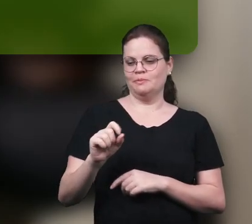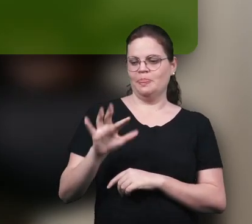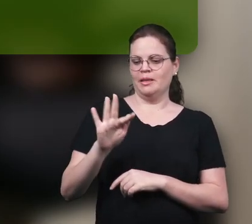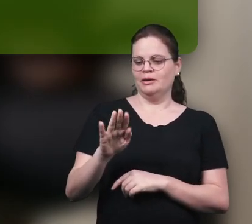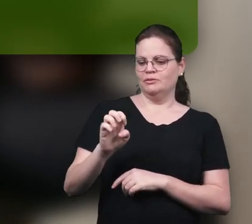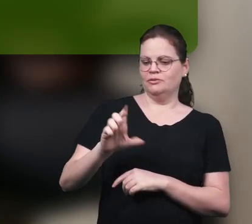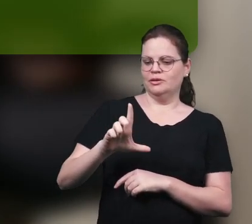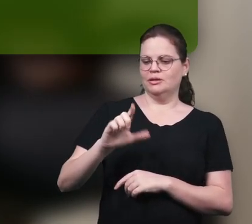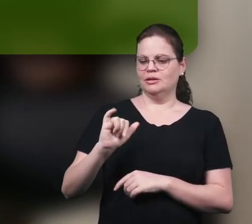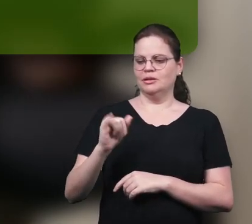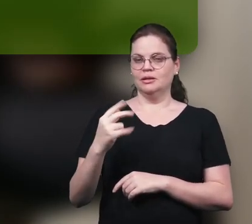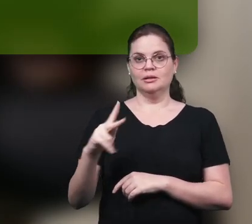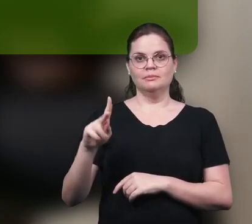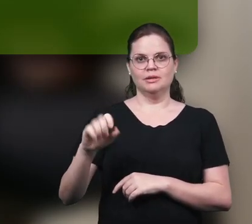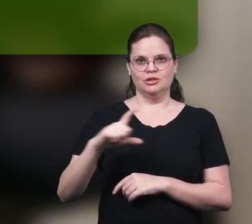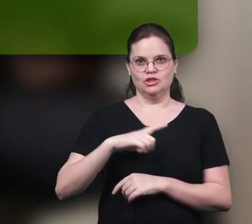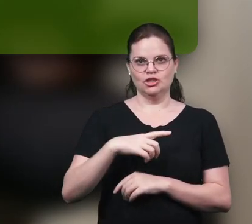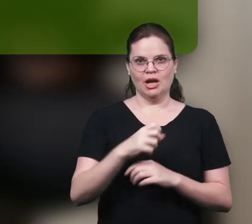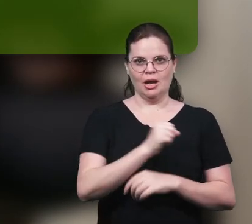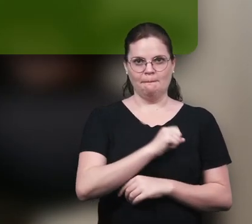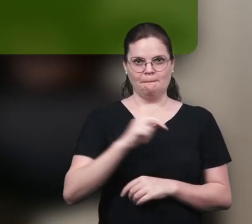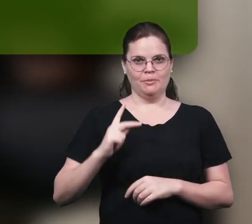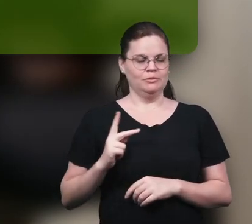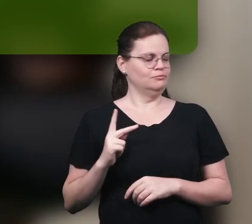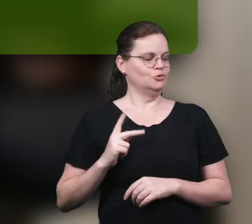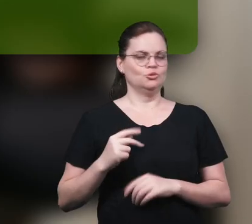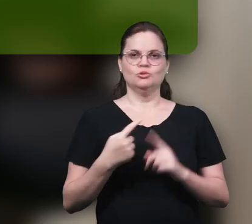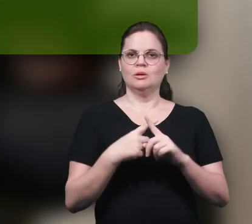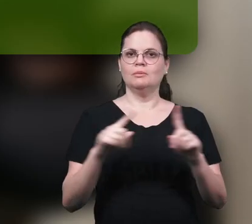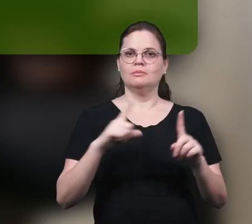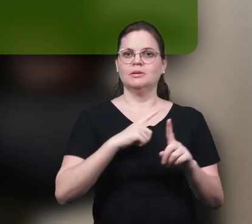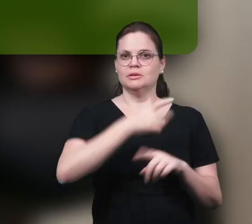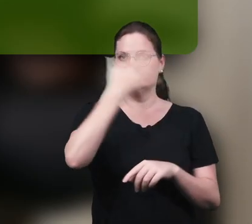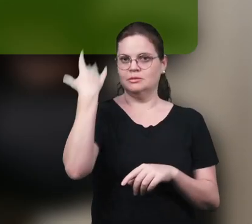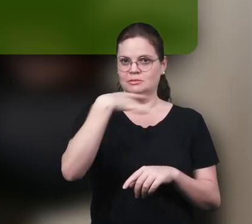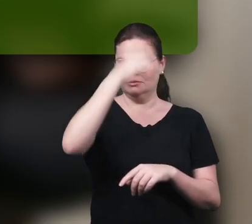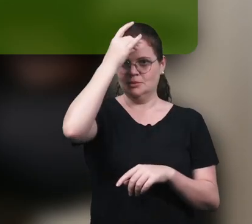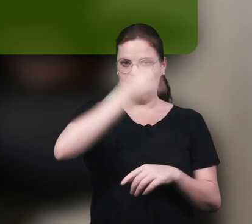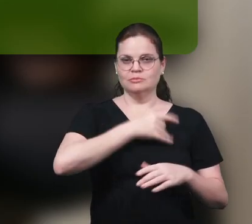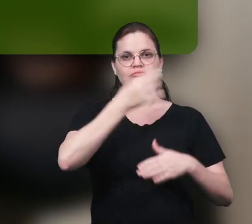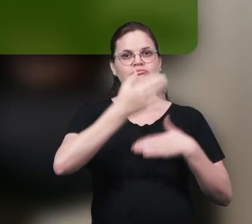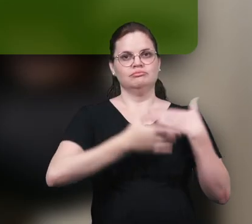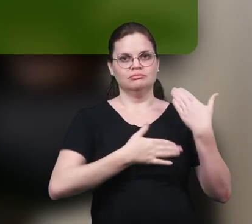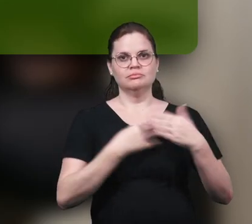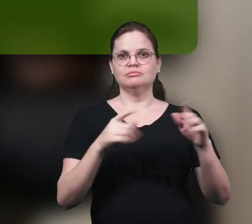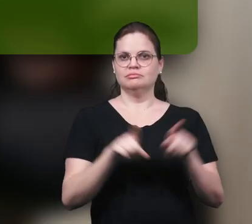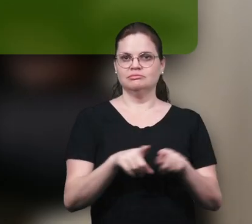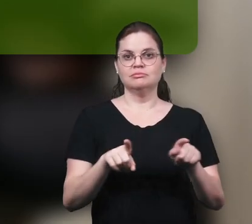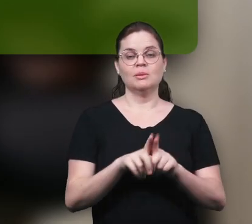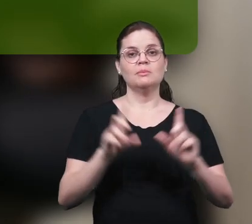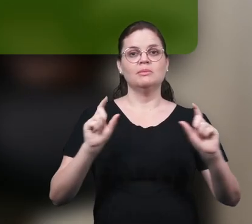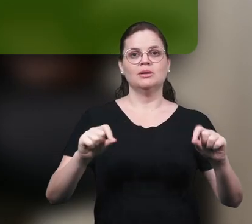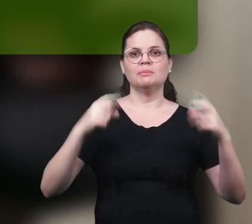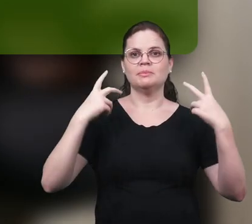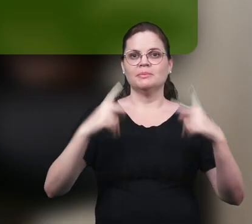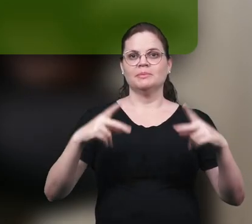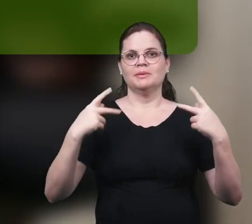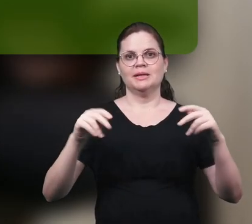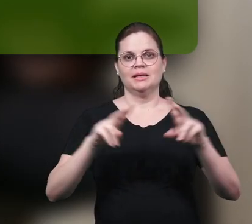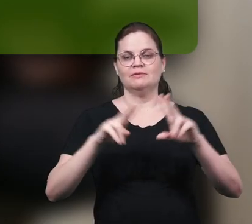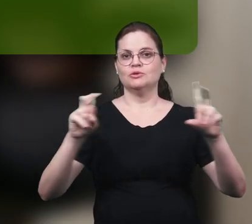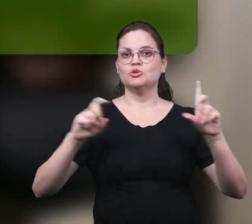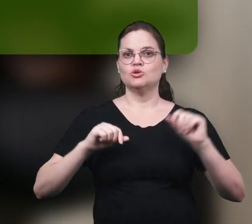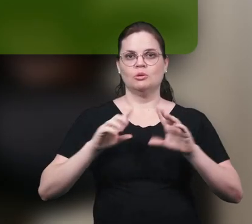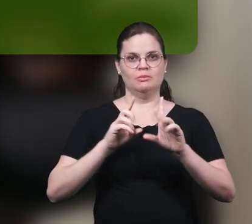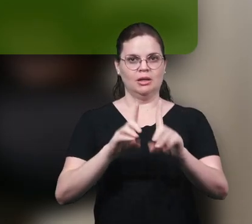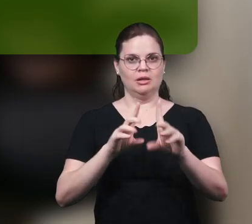de apóstolo, né? Mas ele tinha a vida cheia do Espírito Santo. Isso. Glória a Jesus. E ele pregava-lhe o evangelho, não